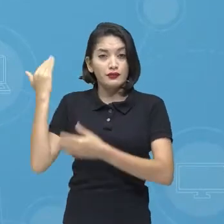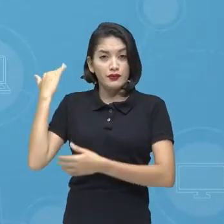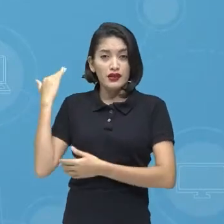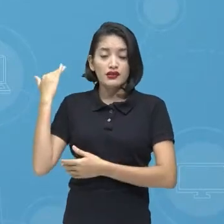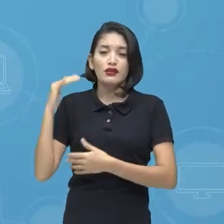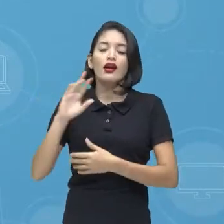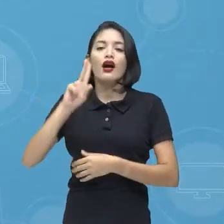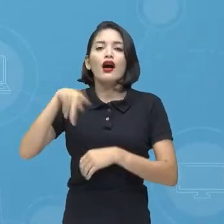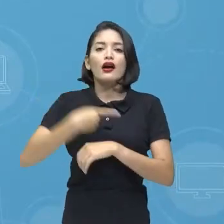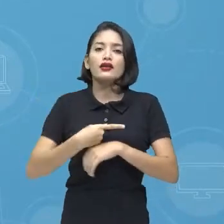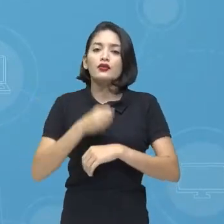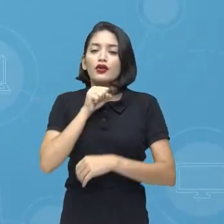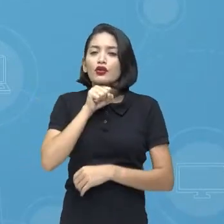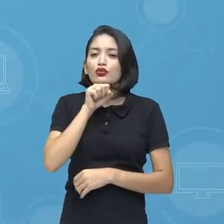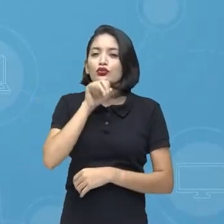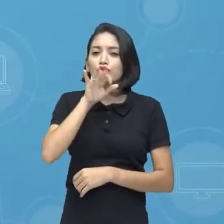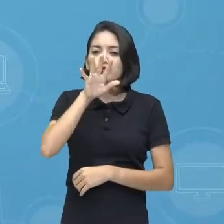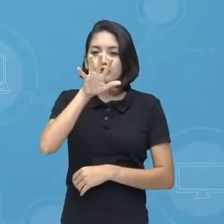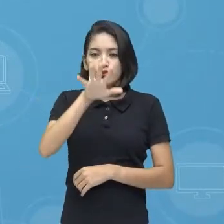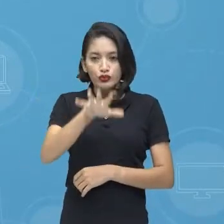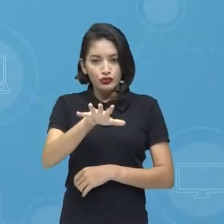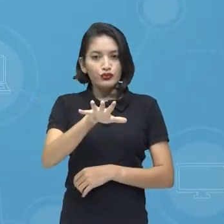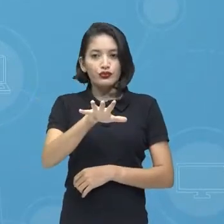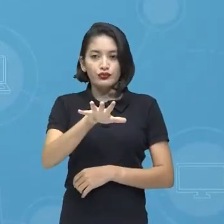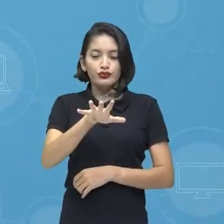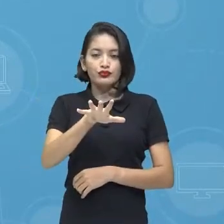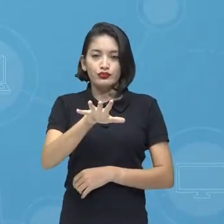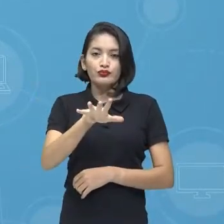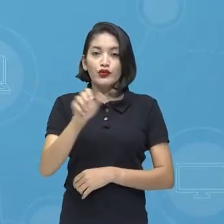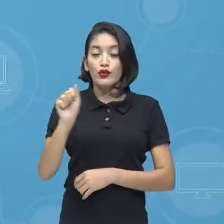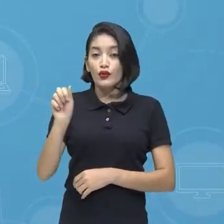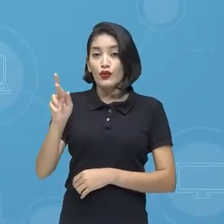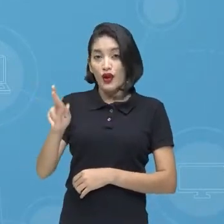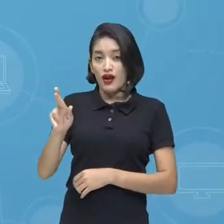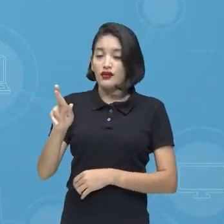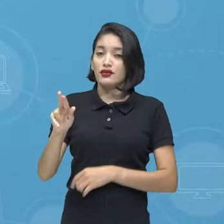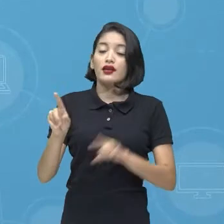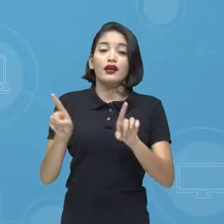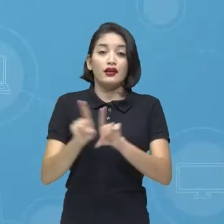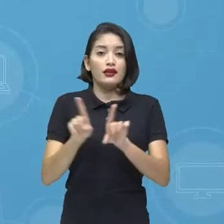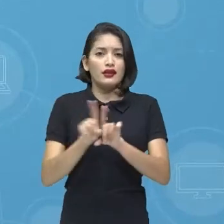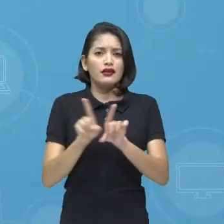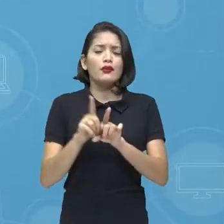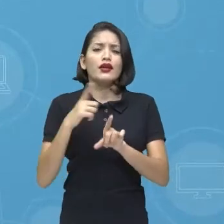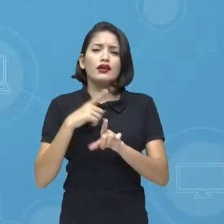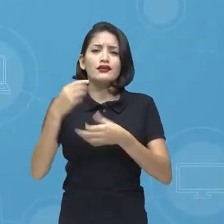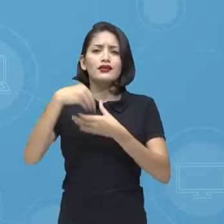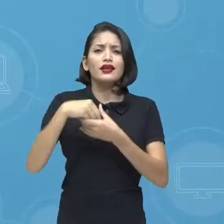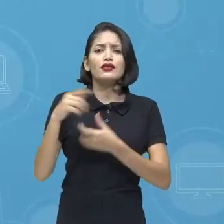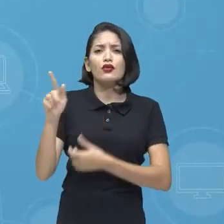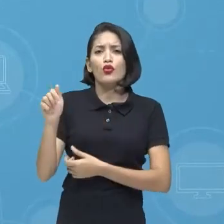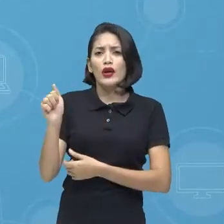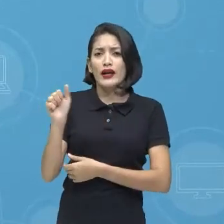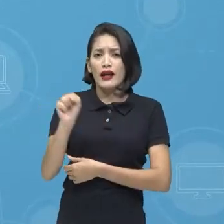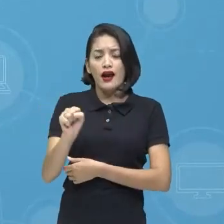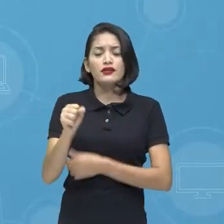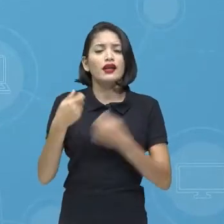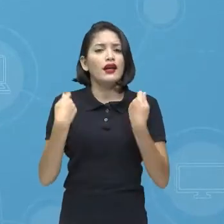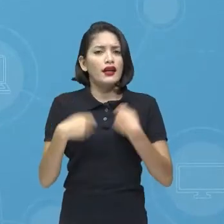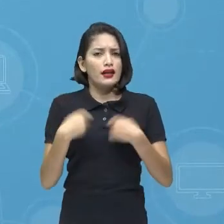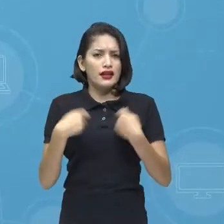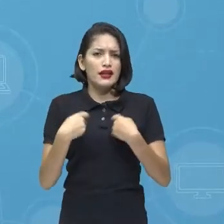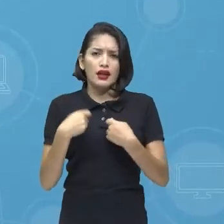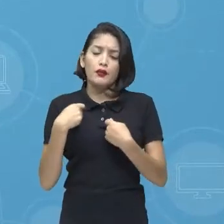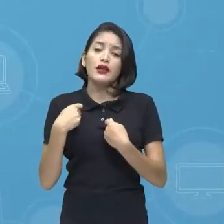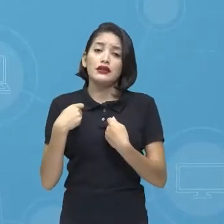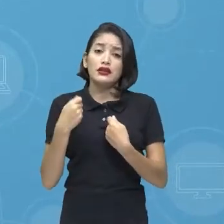nós expiramos, ou seja, a gente vai expelir esse ar, que vai estar ali rico em gás carbônico, porque a gente precisa tirar esse